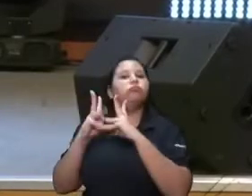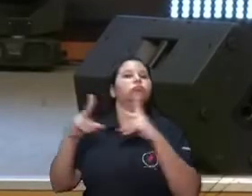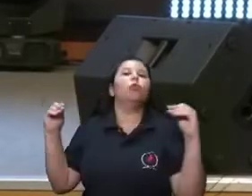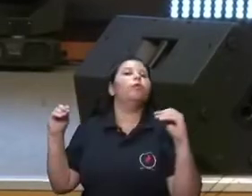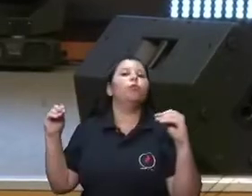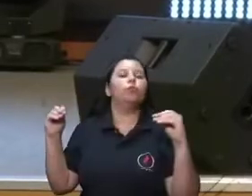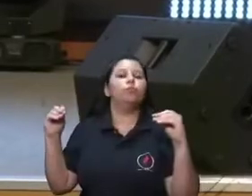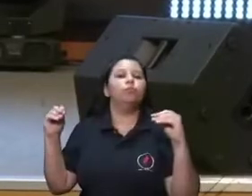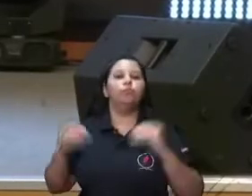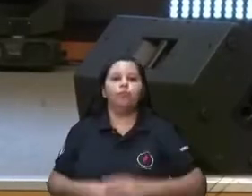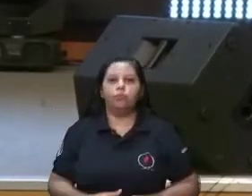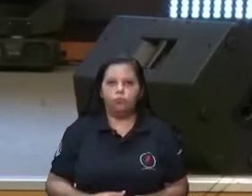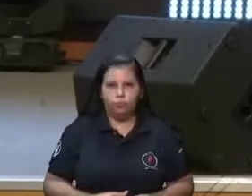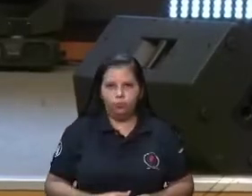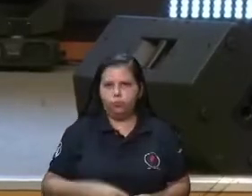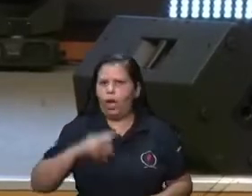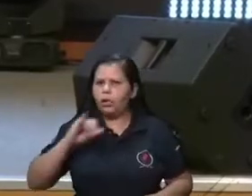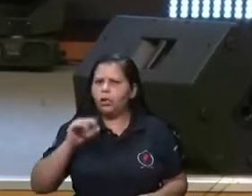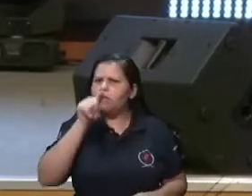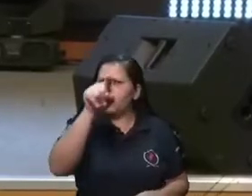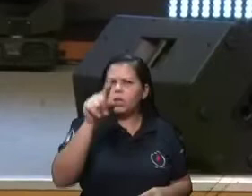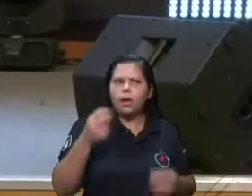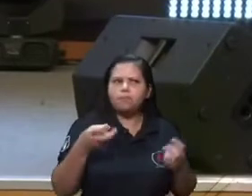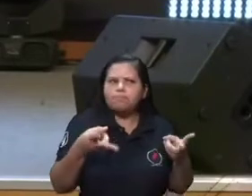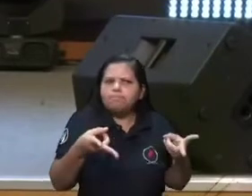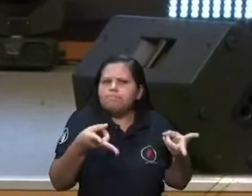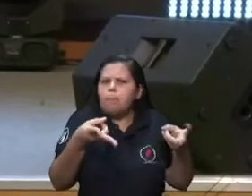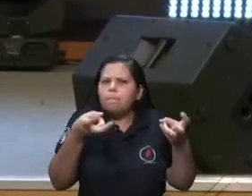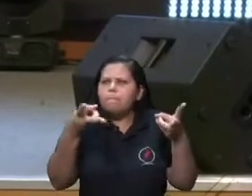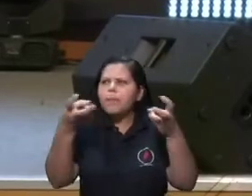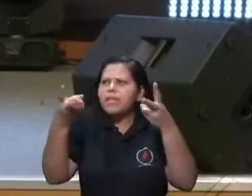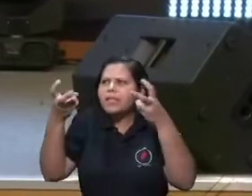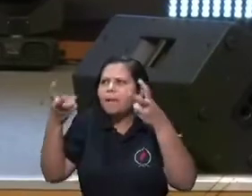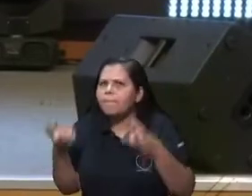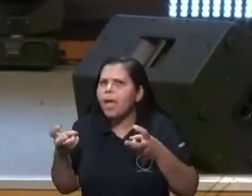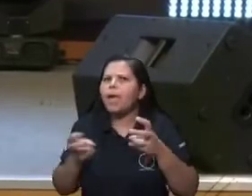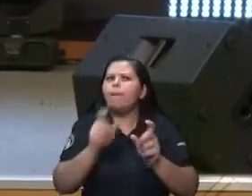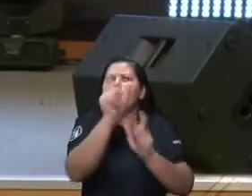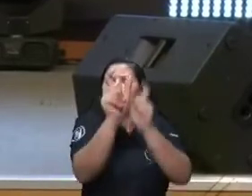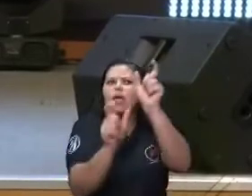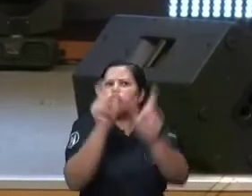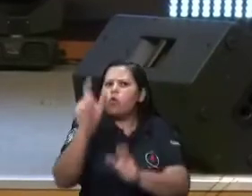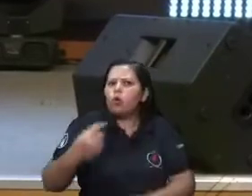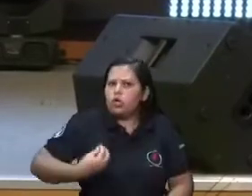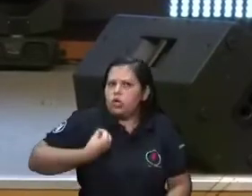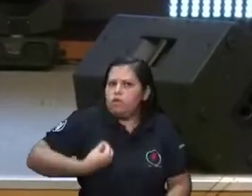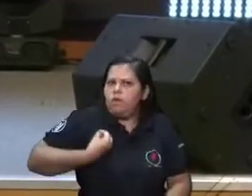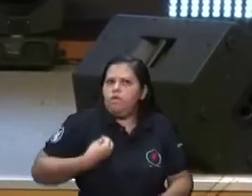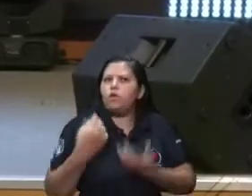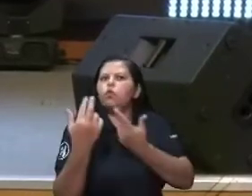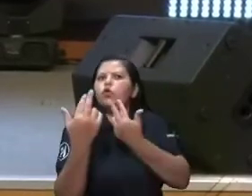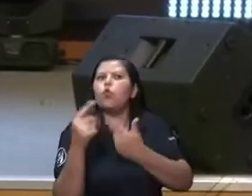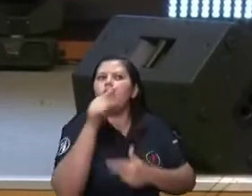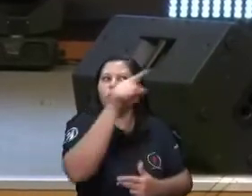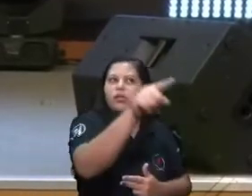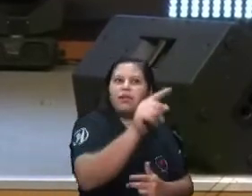Se você puder perceber que pessoas passaram pelo que você passou e não estão mais aqui,